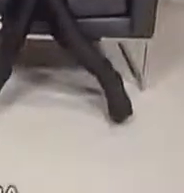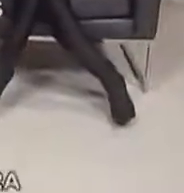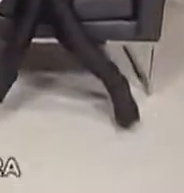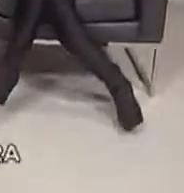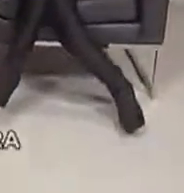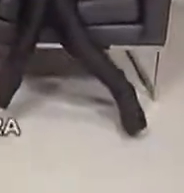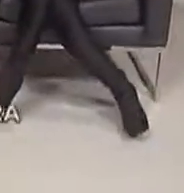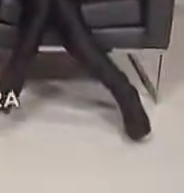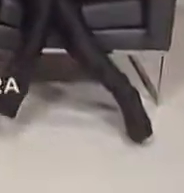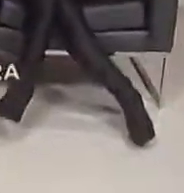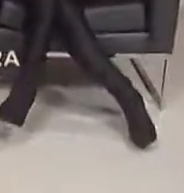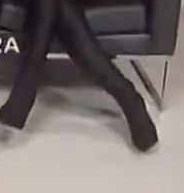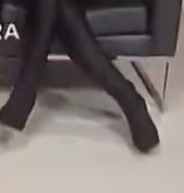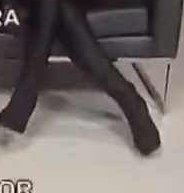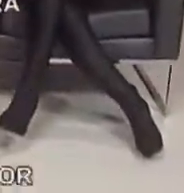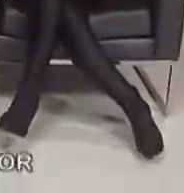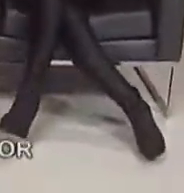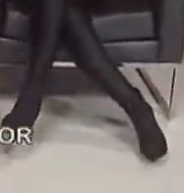merece